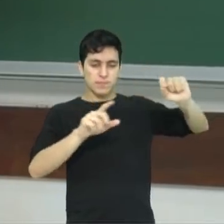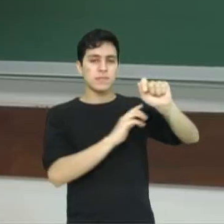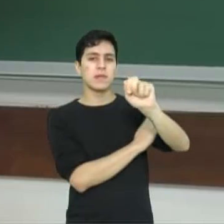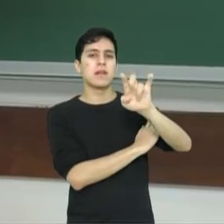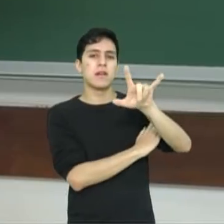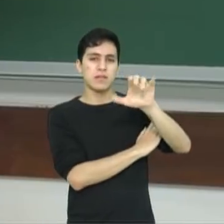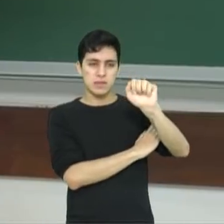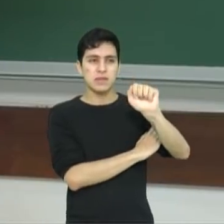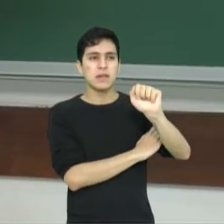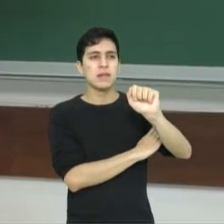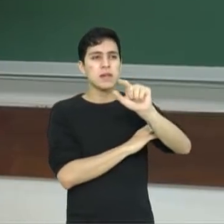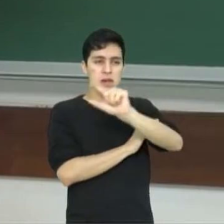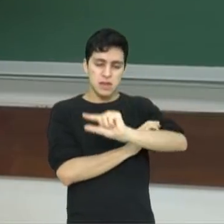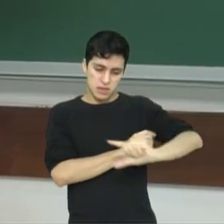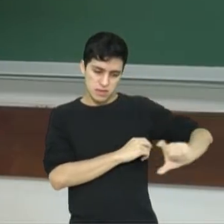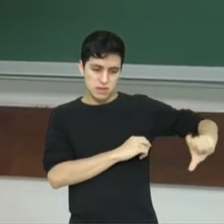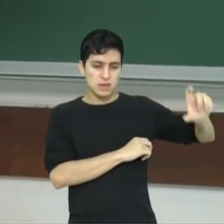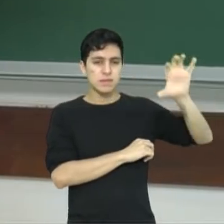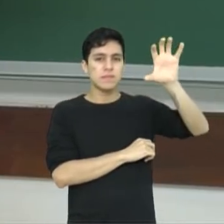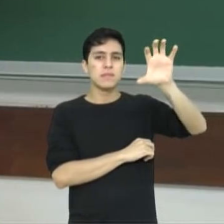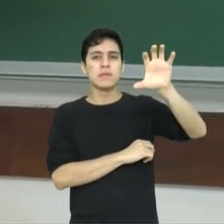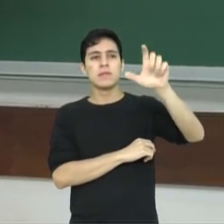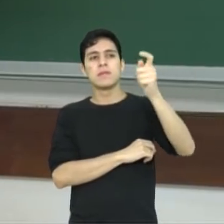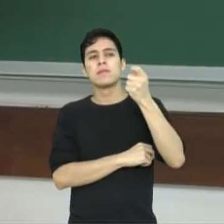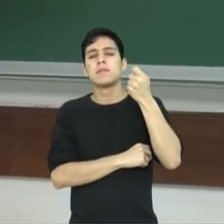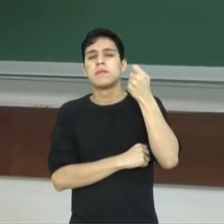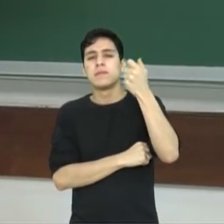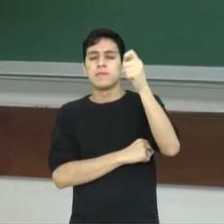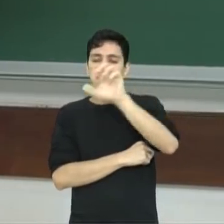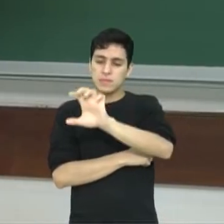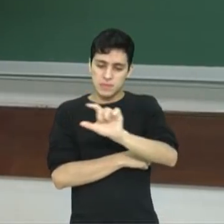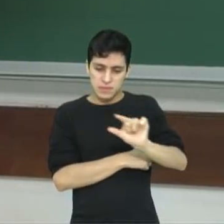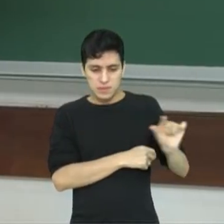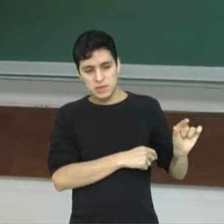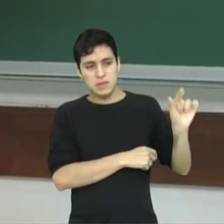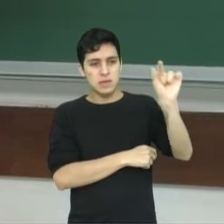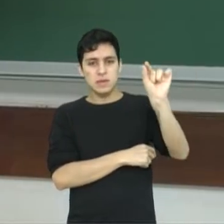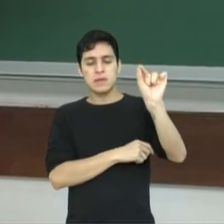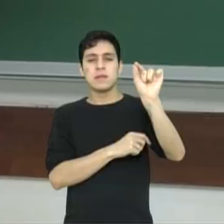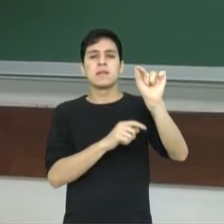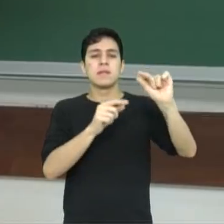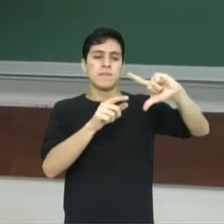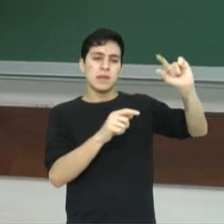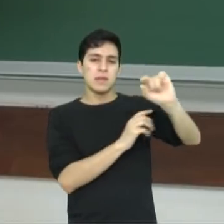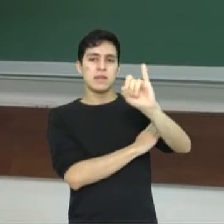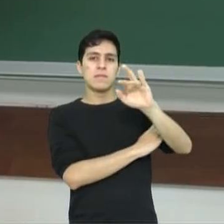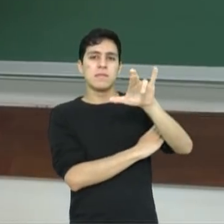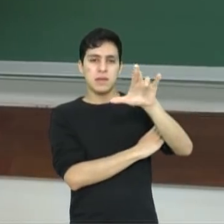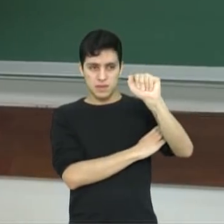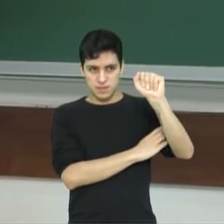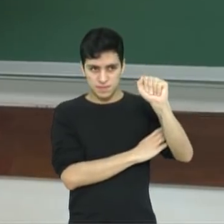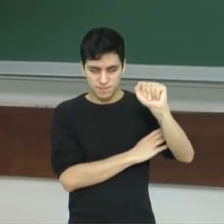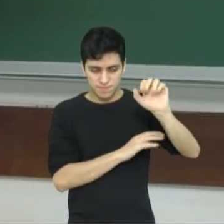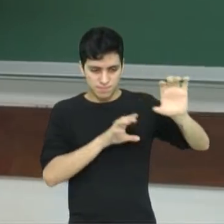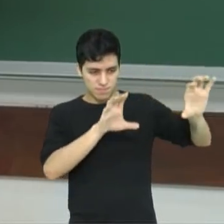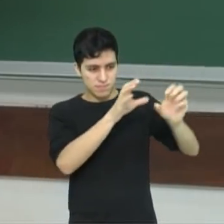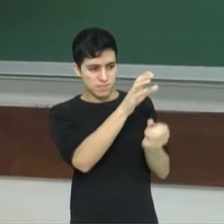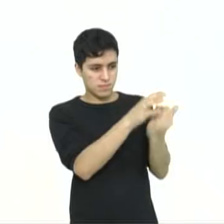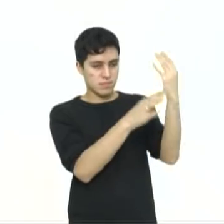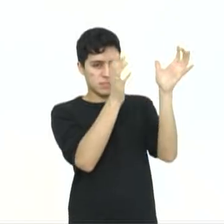do islamismo? Não. Foi letra D, foi o domínio de Jerusalém pelos muçulmanos? Galerinha do sexto ano, letra A, B, C ou